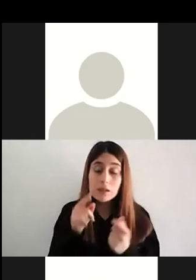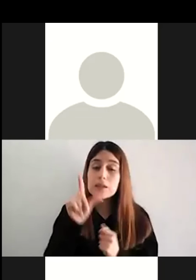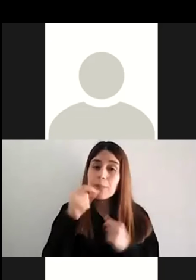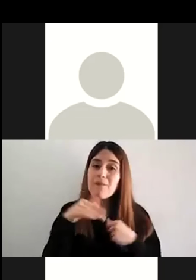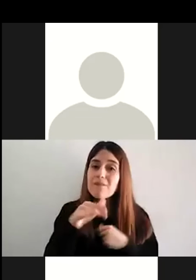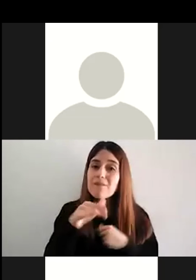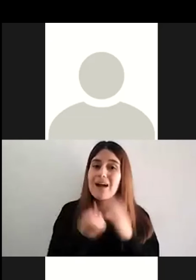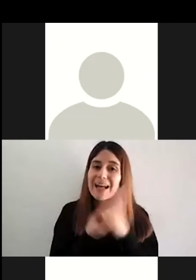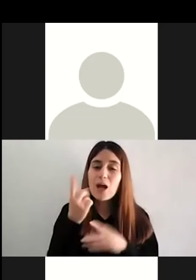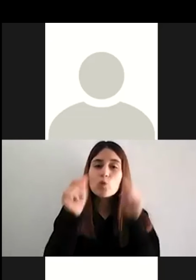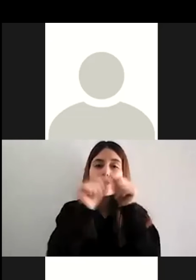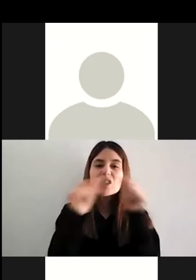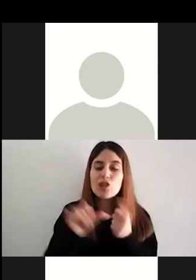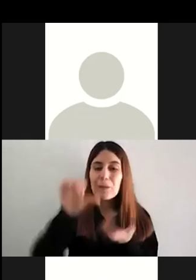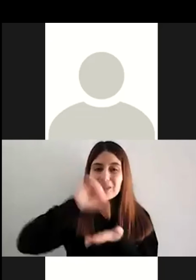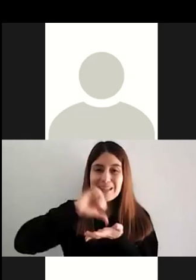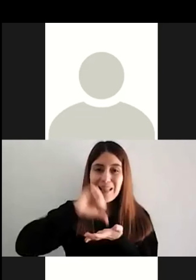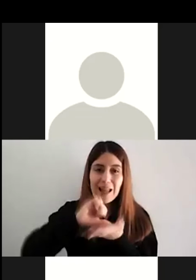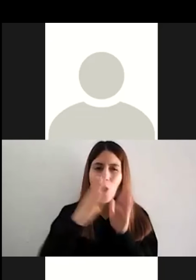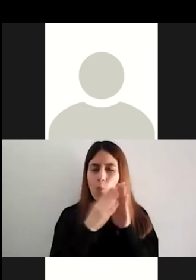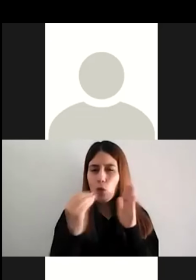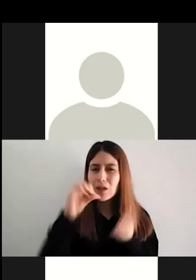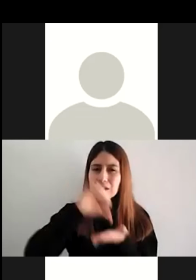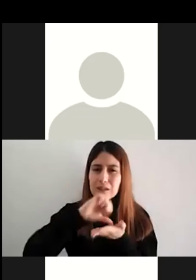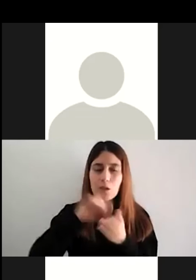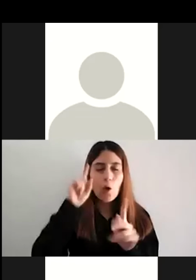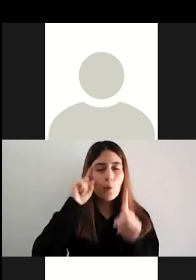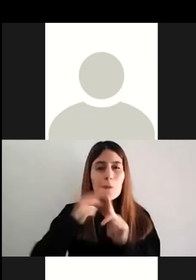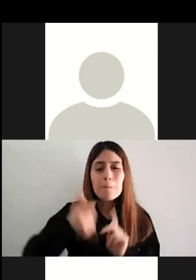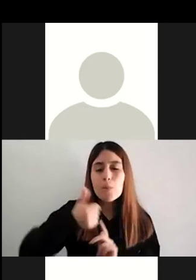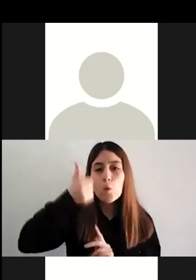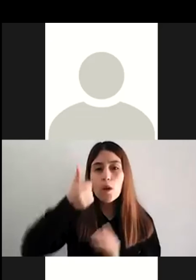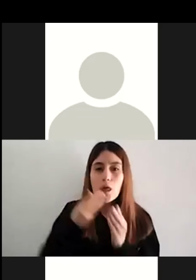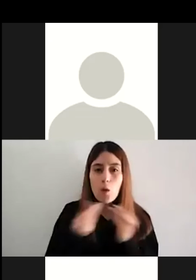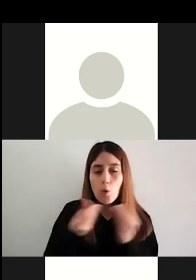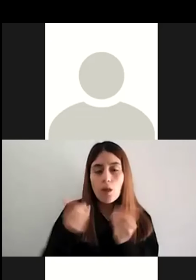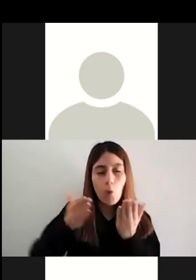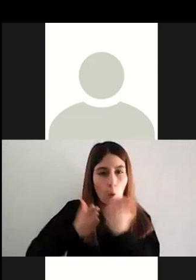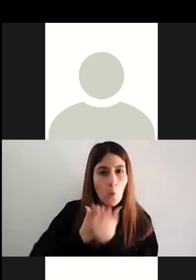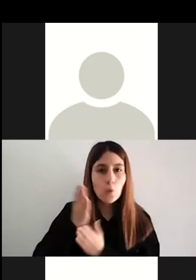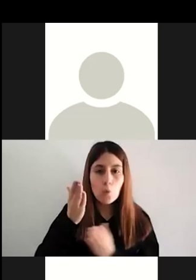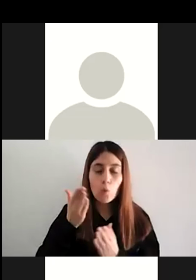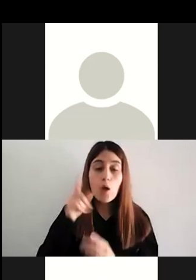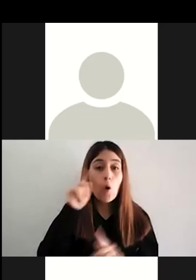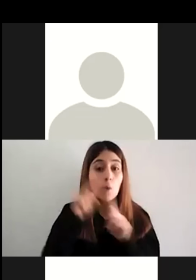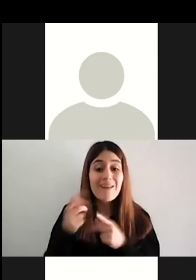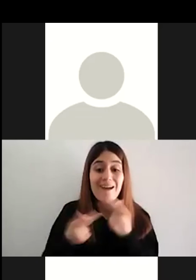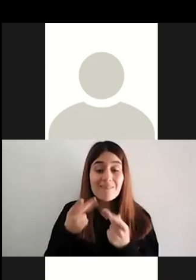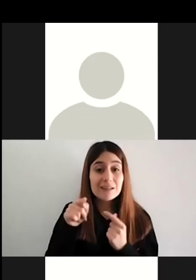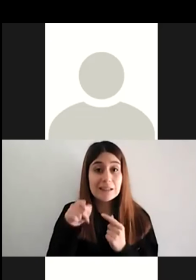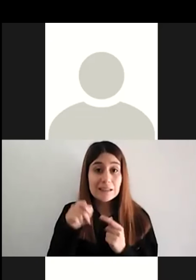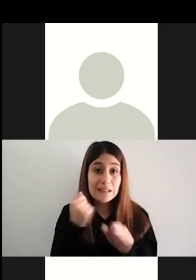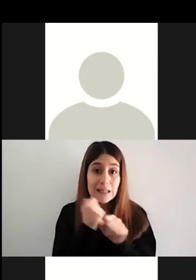sistema centralizado, um modelo centralizado de melhoria contínua da qualidade que permita a avaliação destes